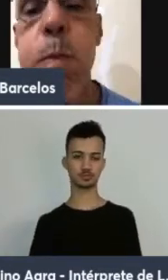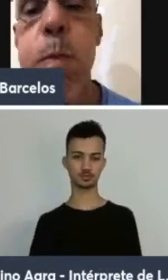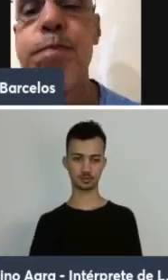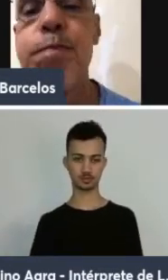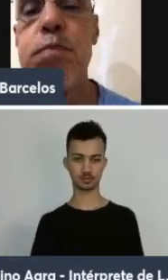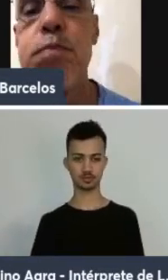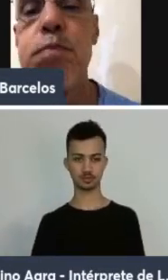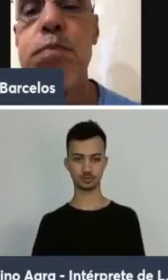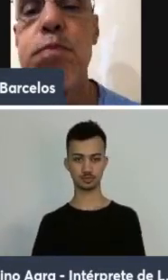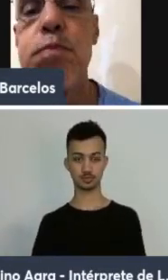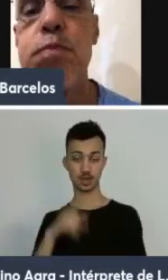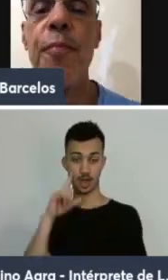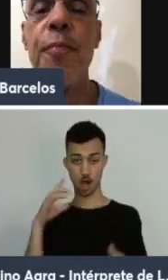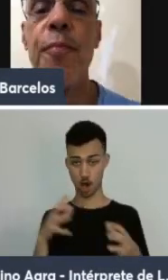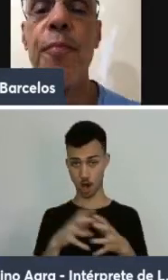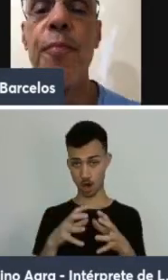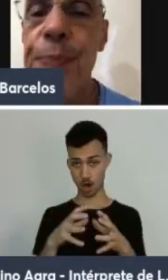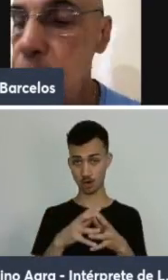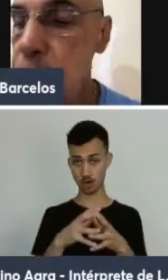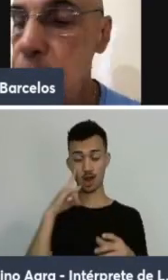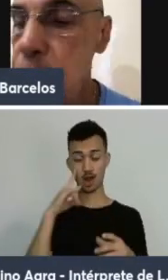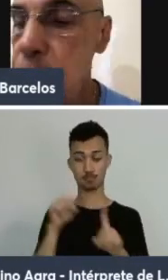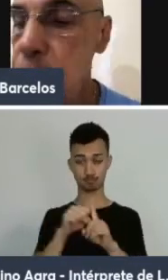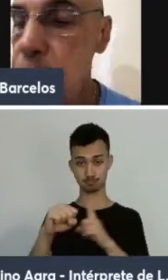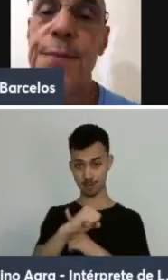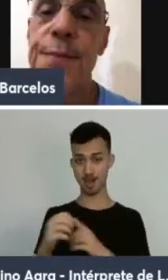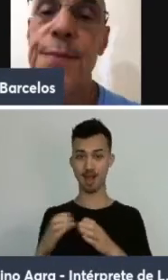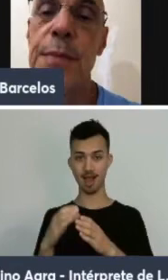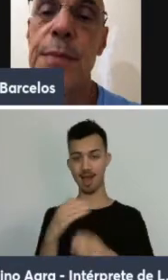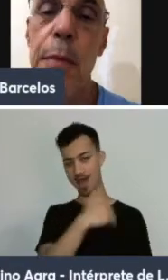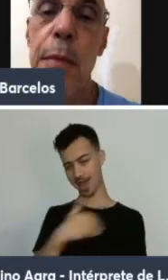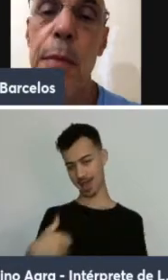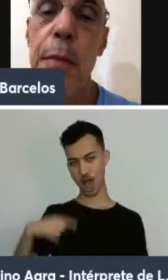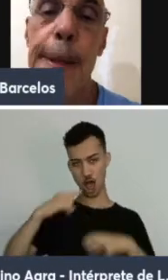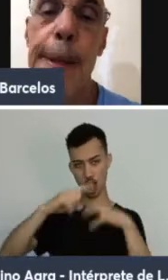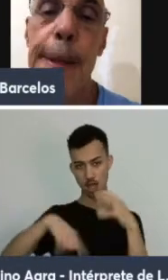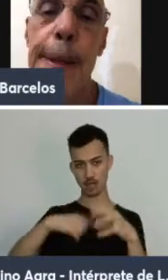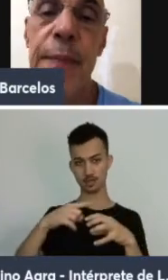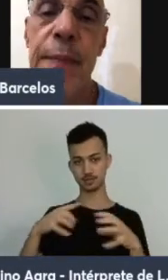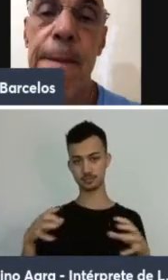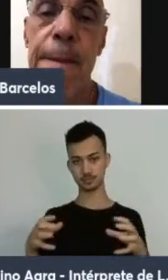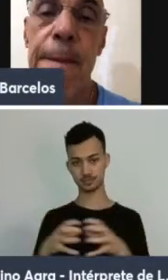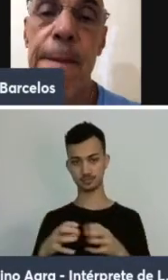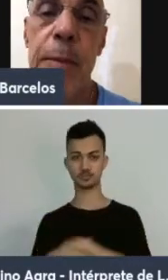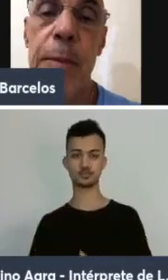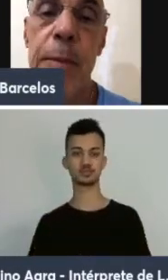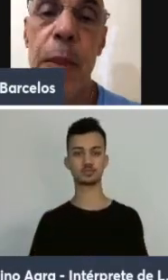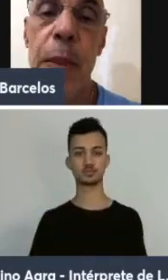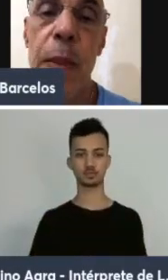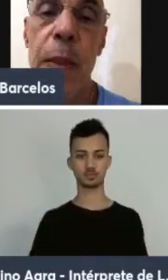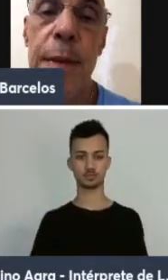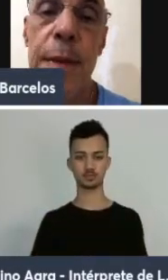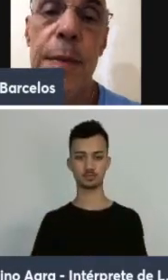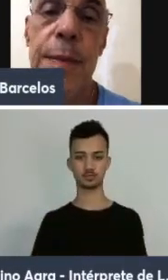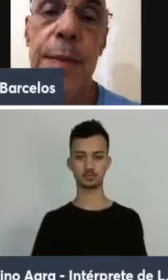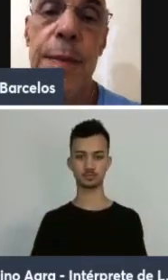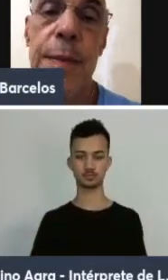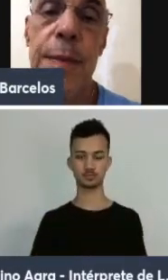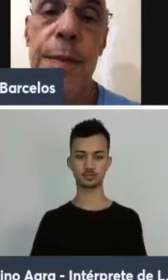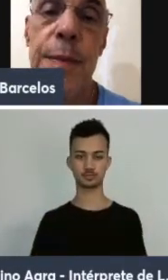socialista internacionalista, né? Que era o que era na época. Chamados comunistas, viu? Porque,